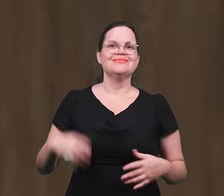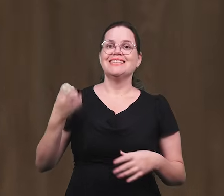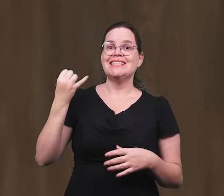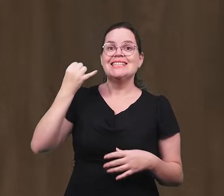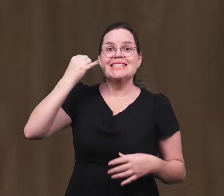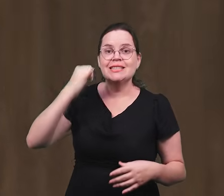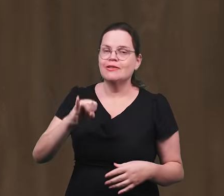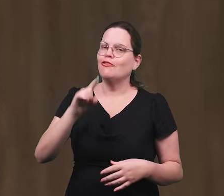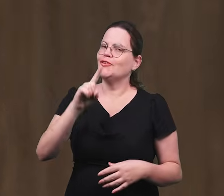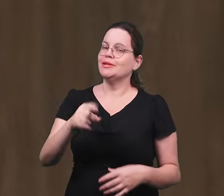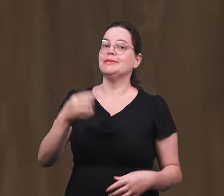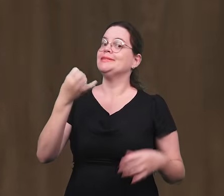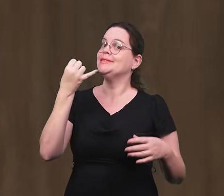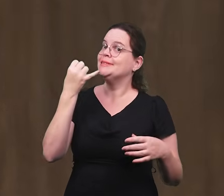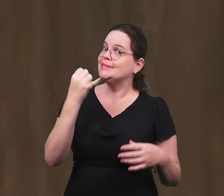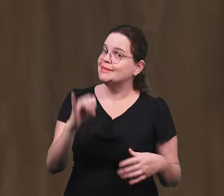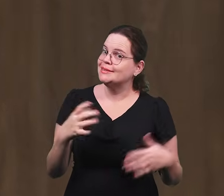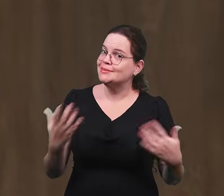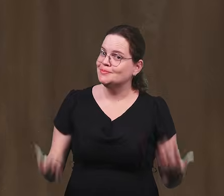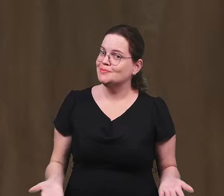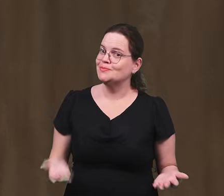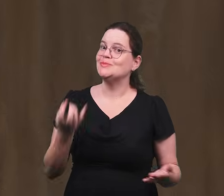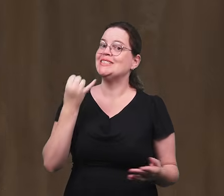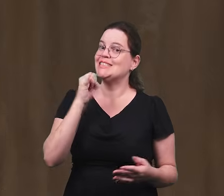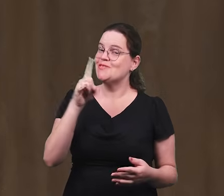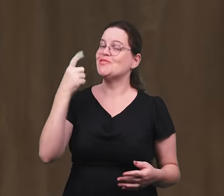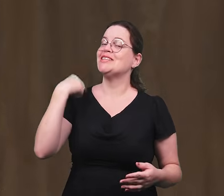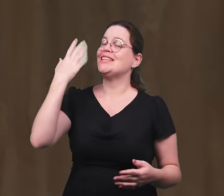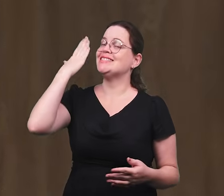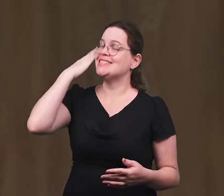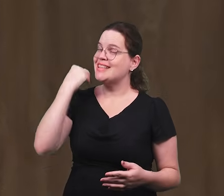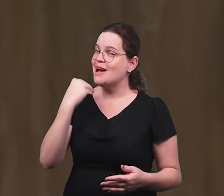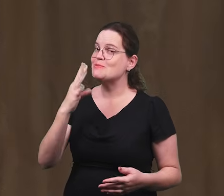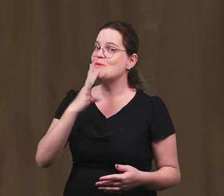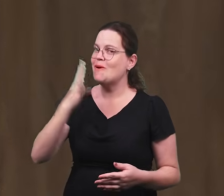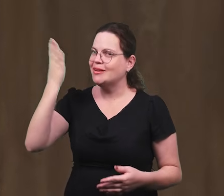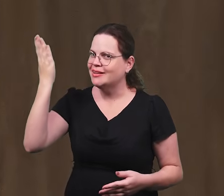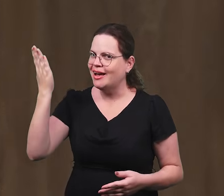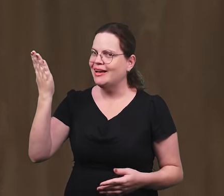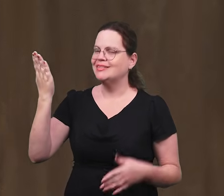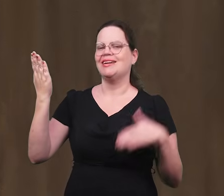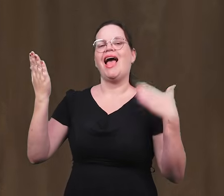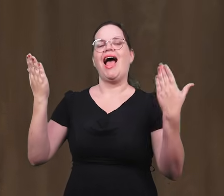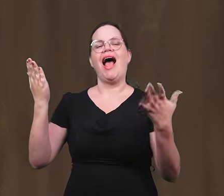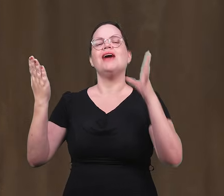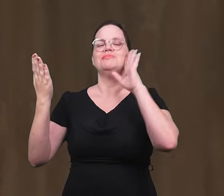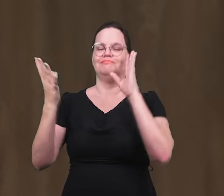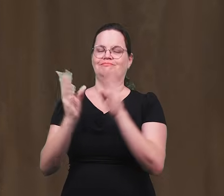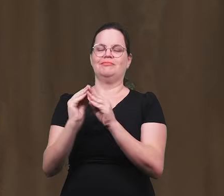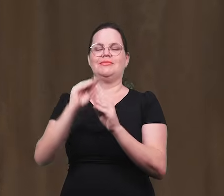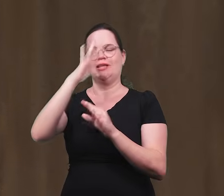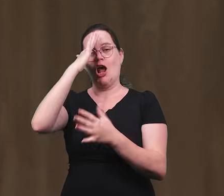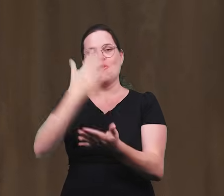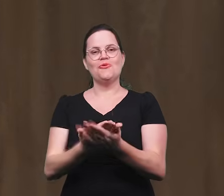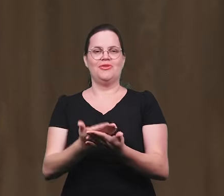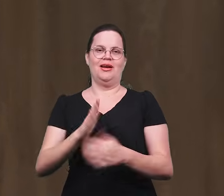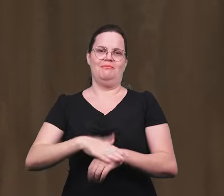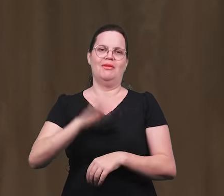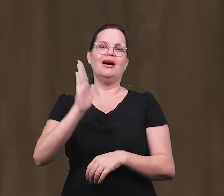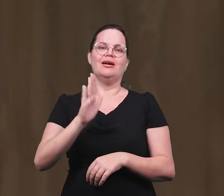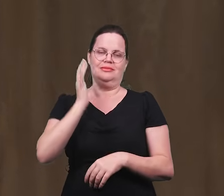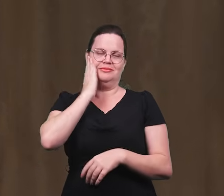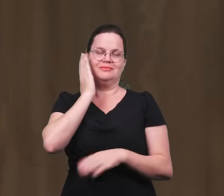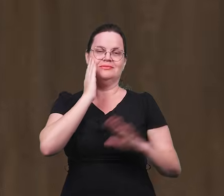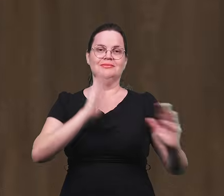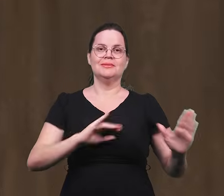que nós não possamos esquecer nunca, né, de quem está ao nosso lado é o Senhor Jesus. E aqui, né, Eveline, ele